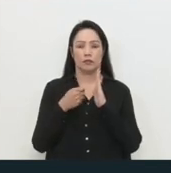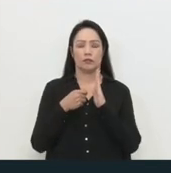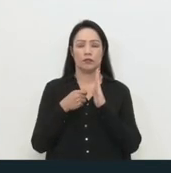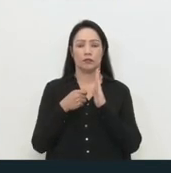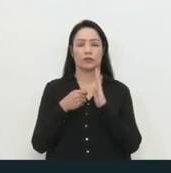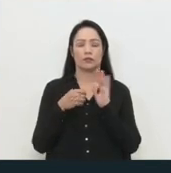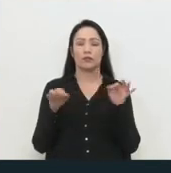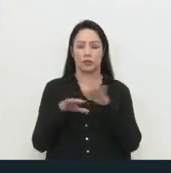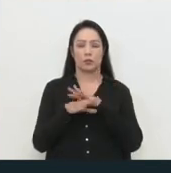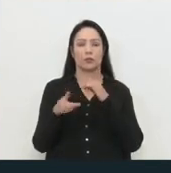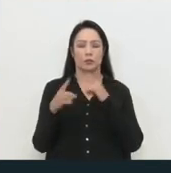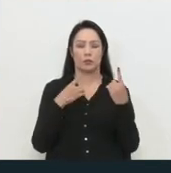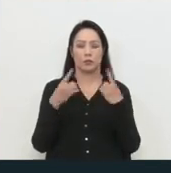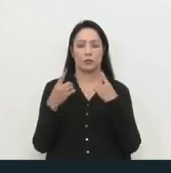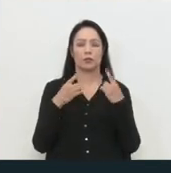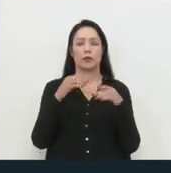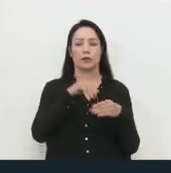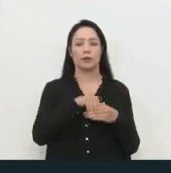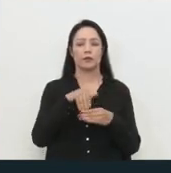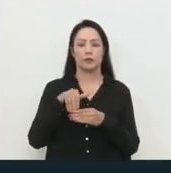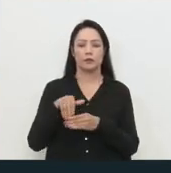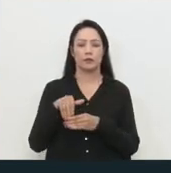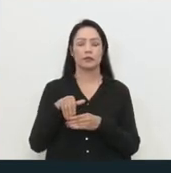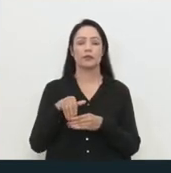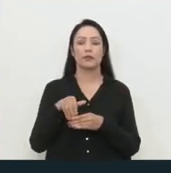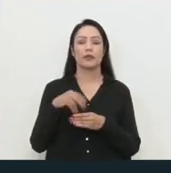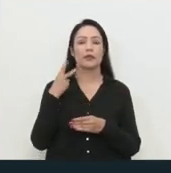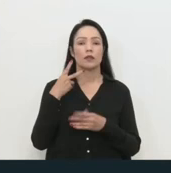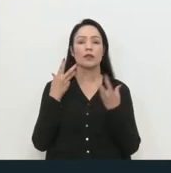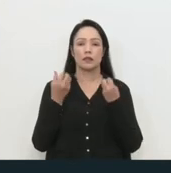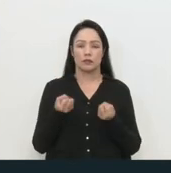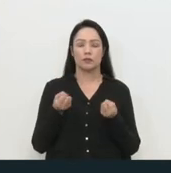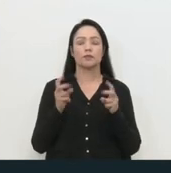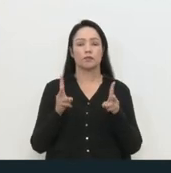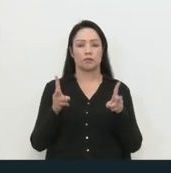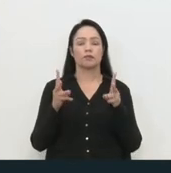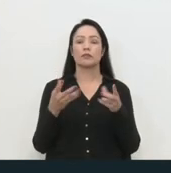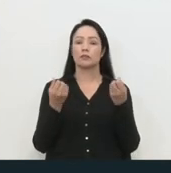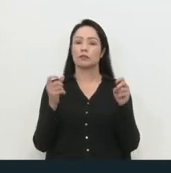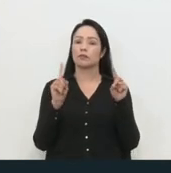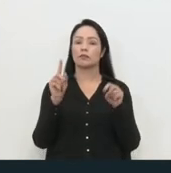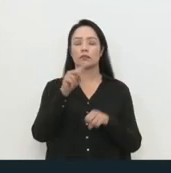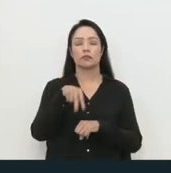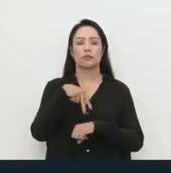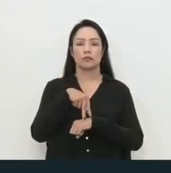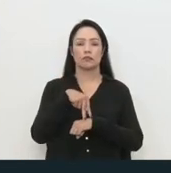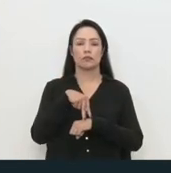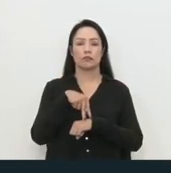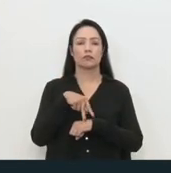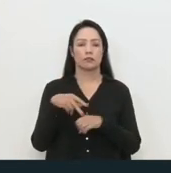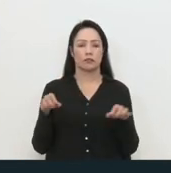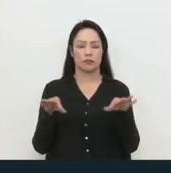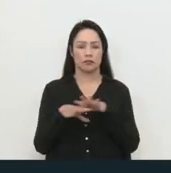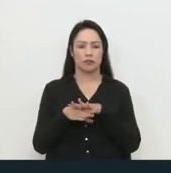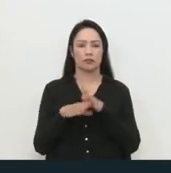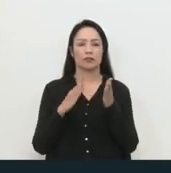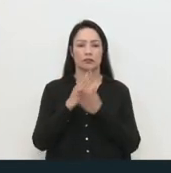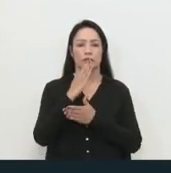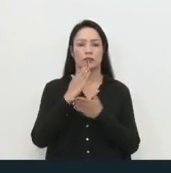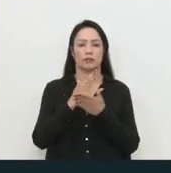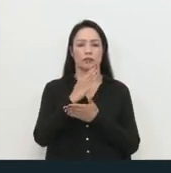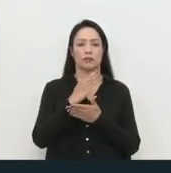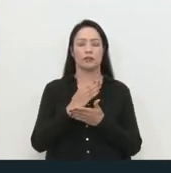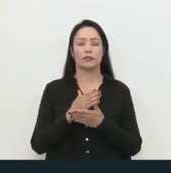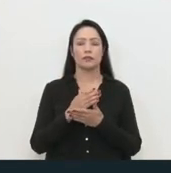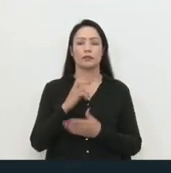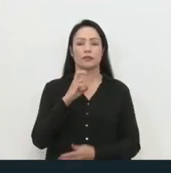discussão encerrado a discussão em votação os vereadores favoráveis permanentes como eles estão e os contrário se manifestam encerrado à votação aprovado em caminhos